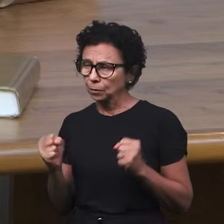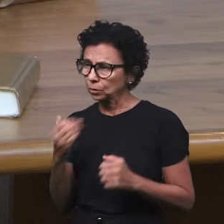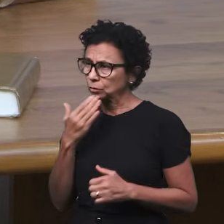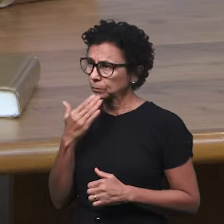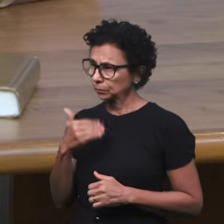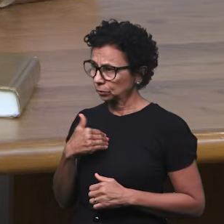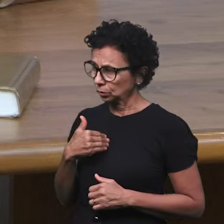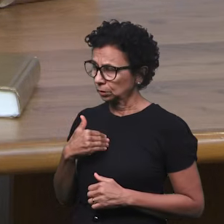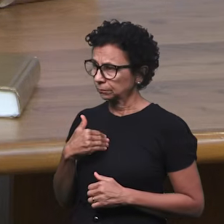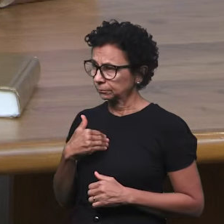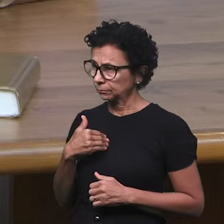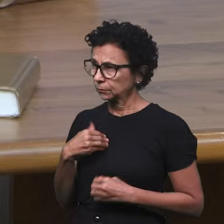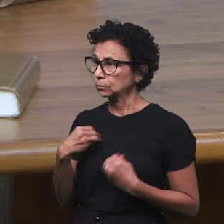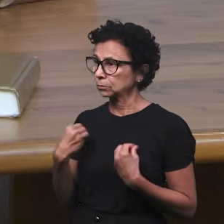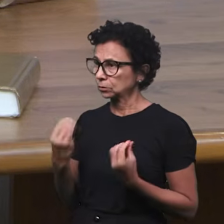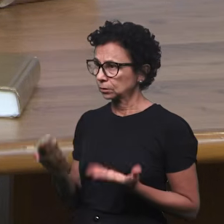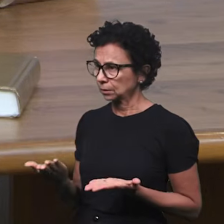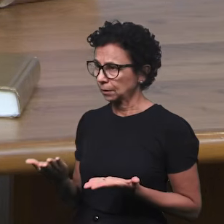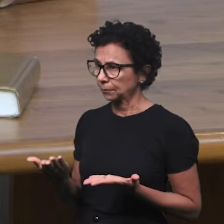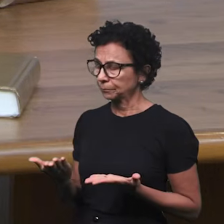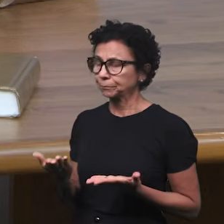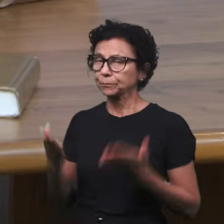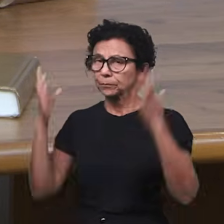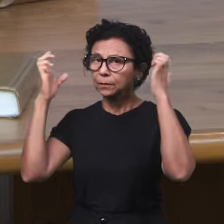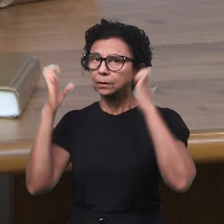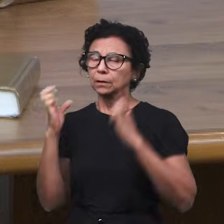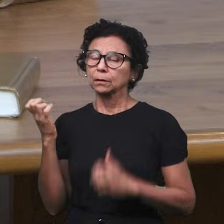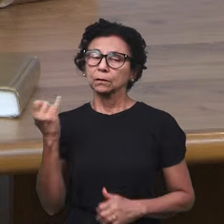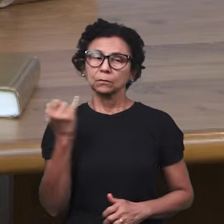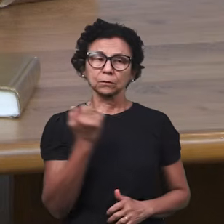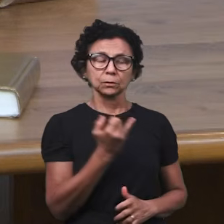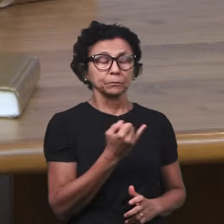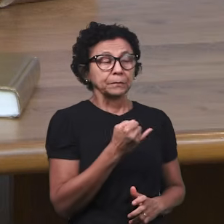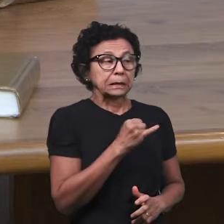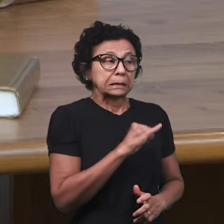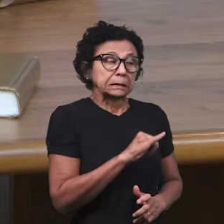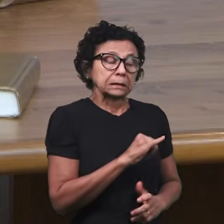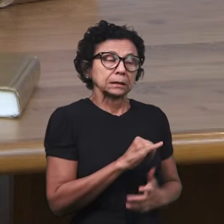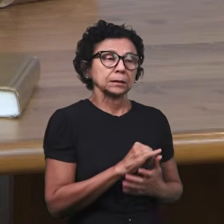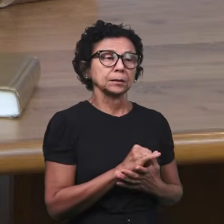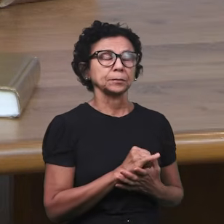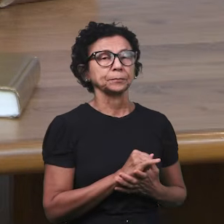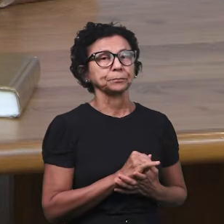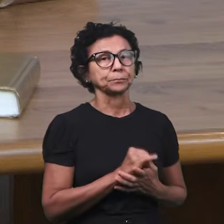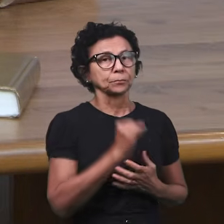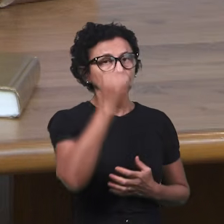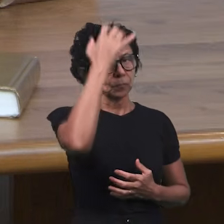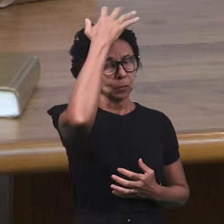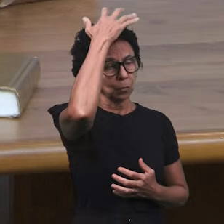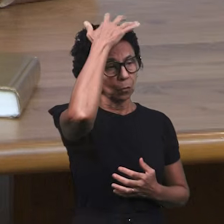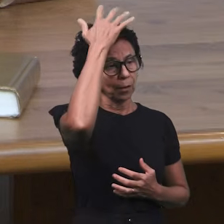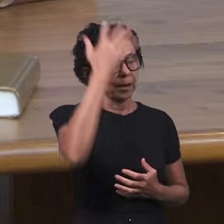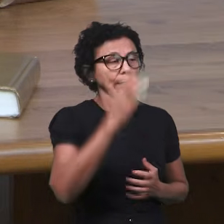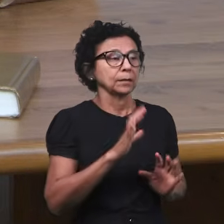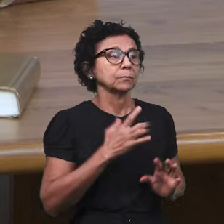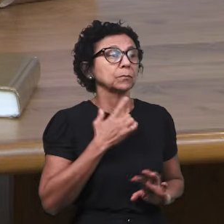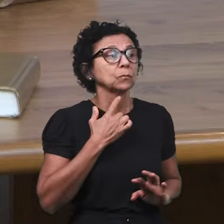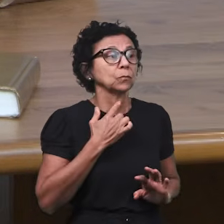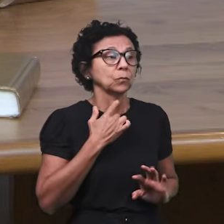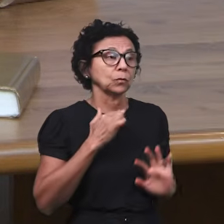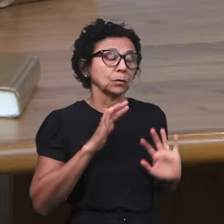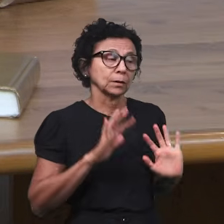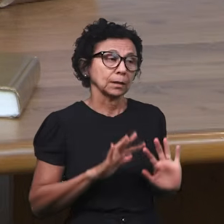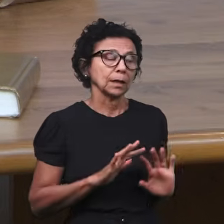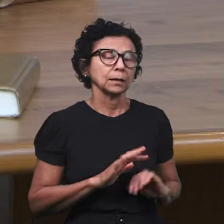far-se-á. Então disse Esther: se bem parecer ao rei, conceda-se também amanhã